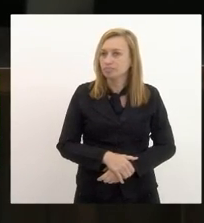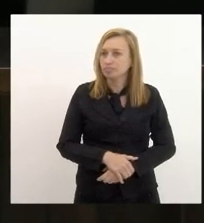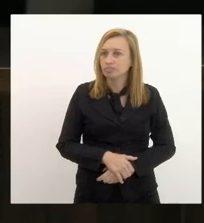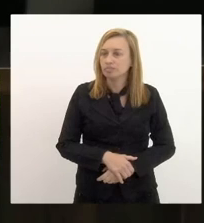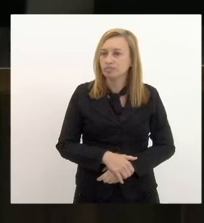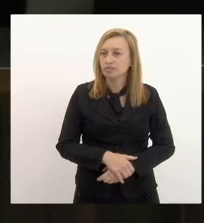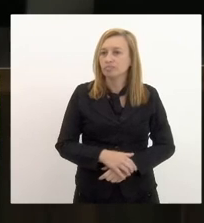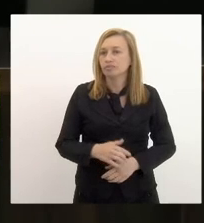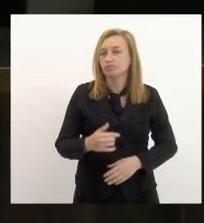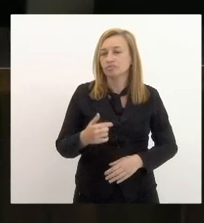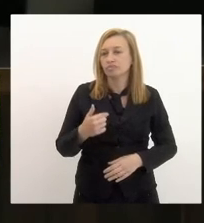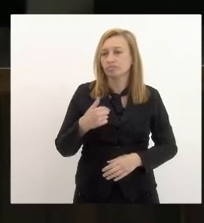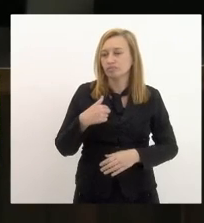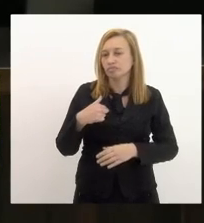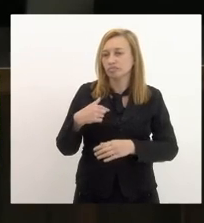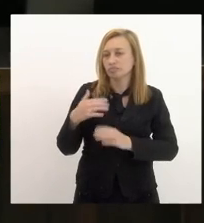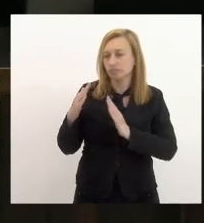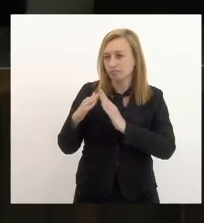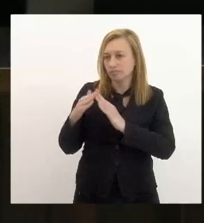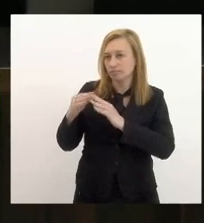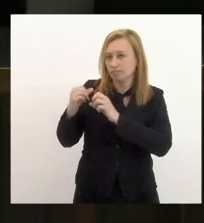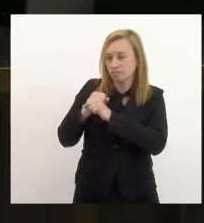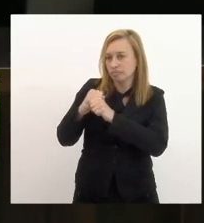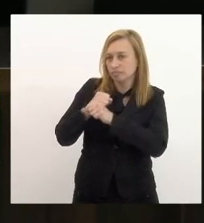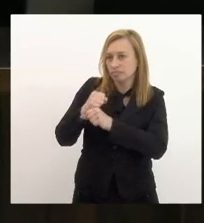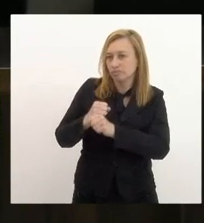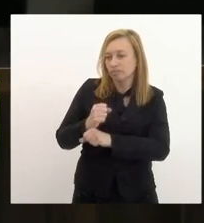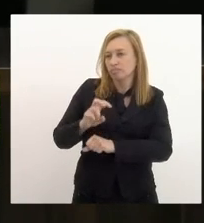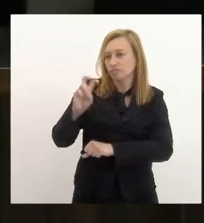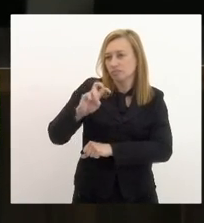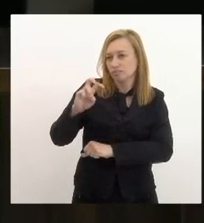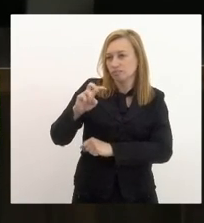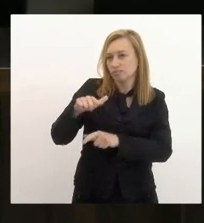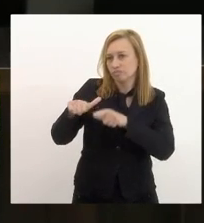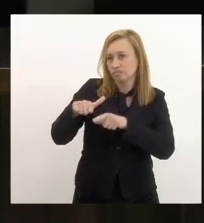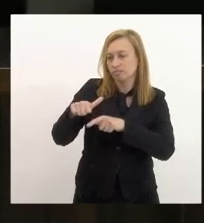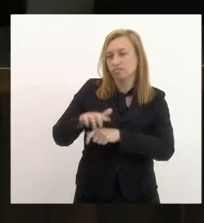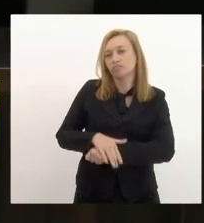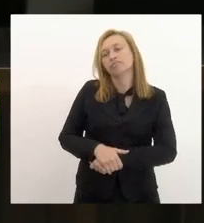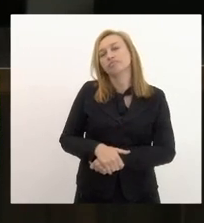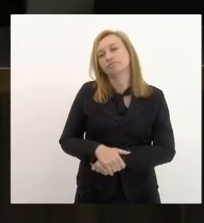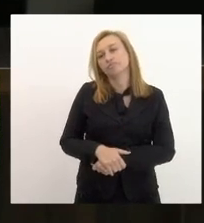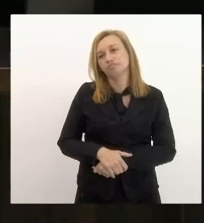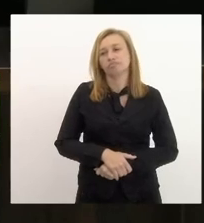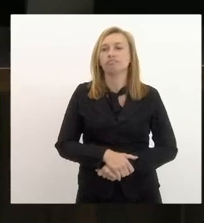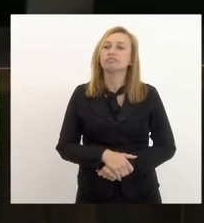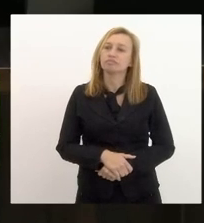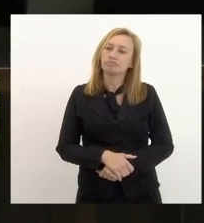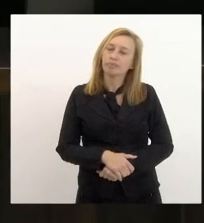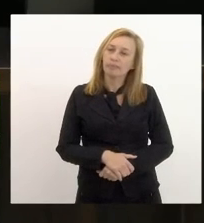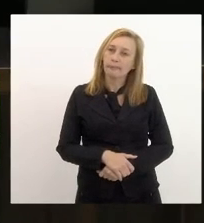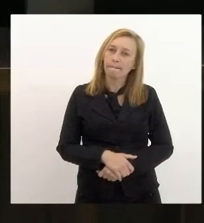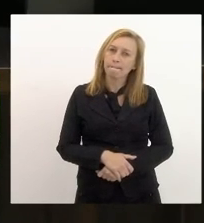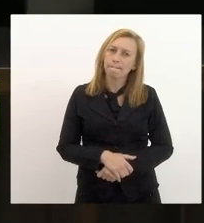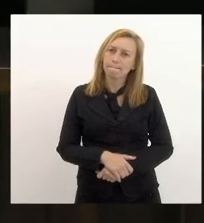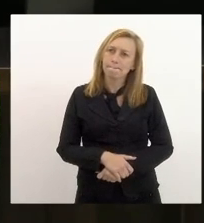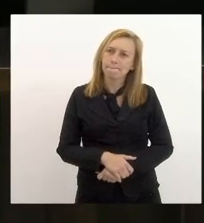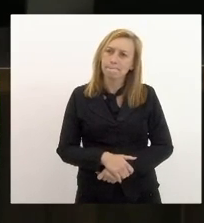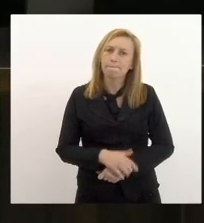secretária alguns anos eu tô no 5º mandato o e assistir